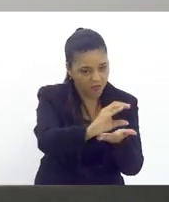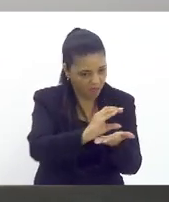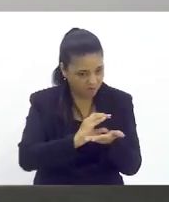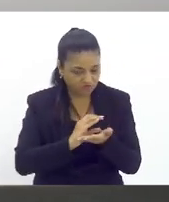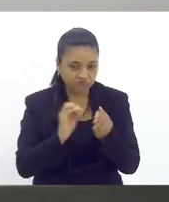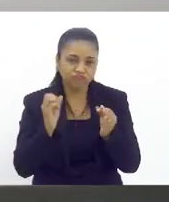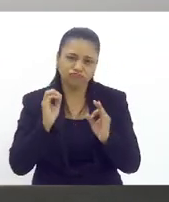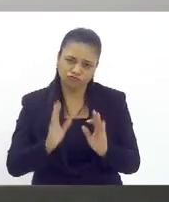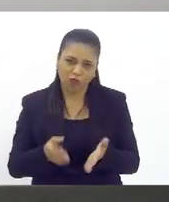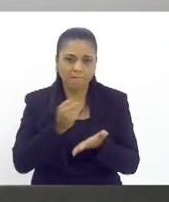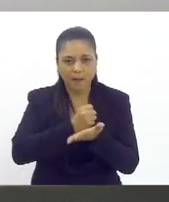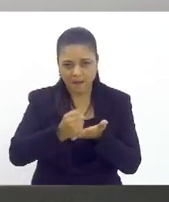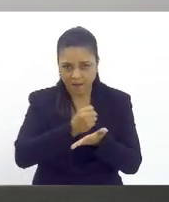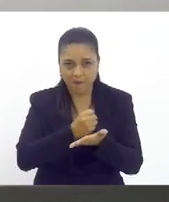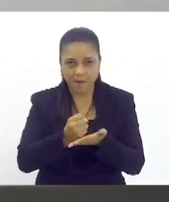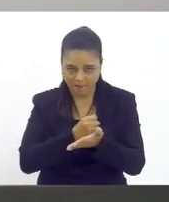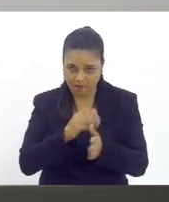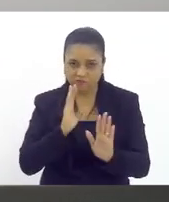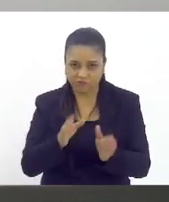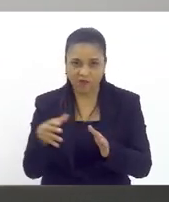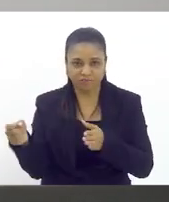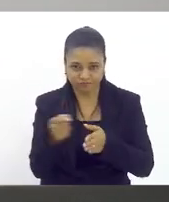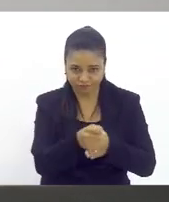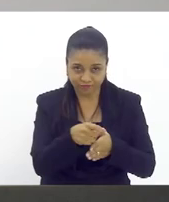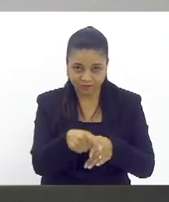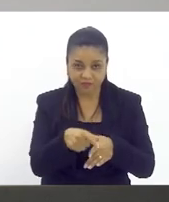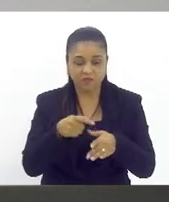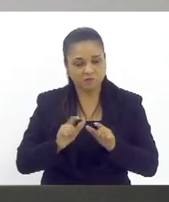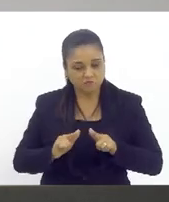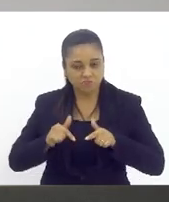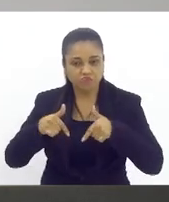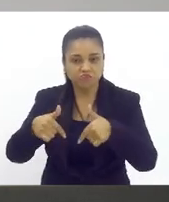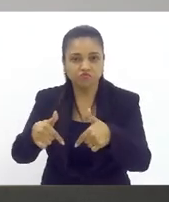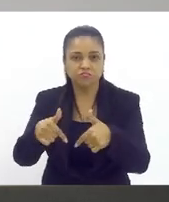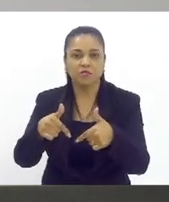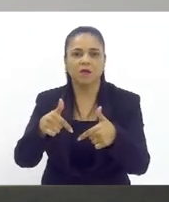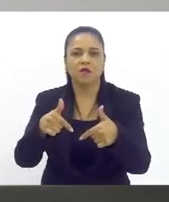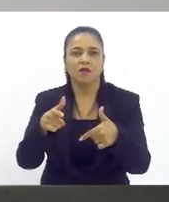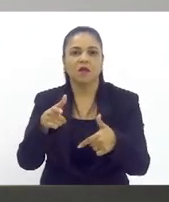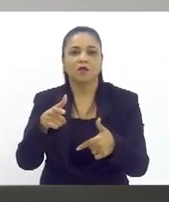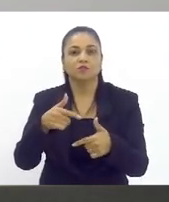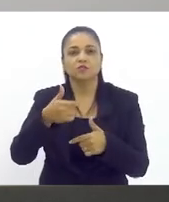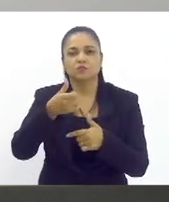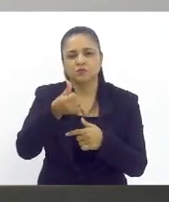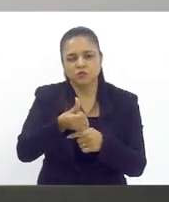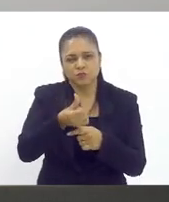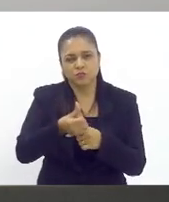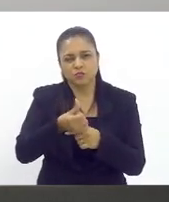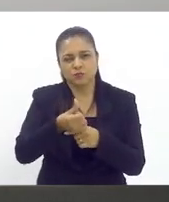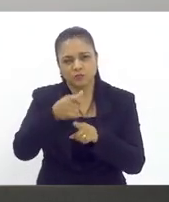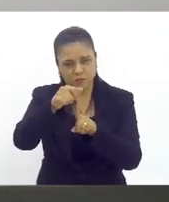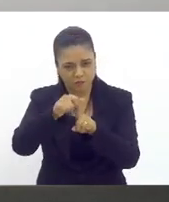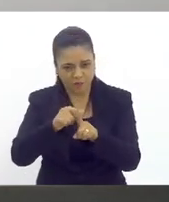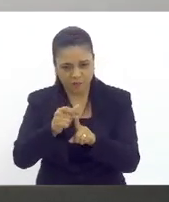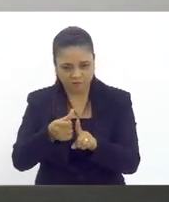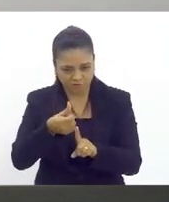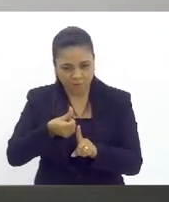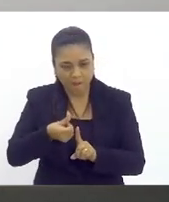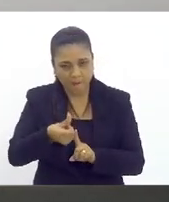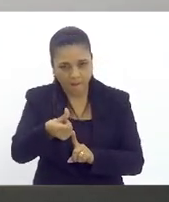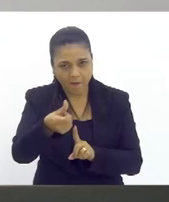para iniciar contratação a nossa previsão em que a gente inicia a execução desse plano no segundo semestre desse ano e